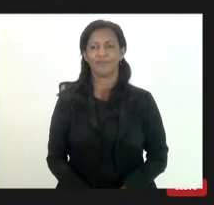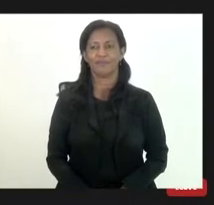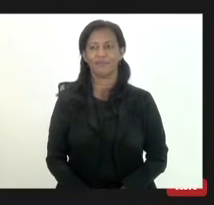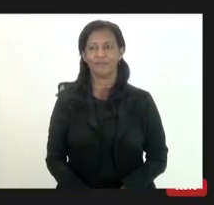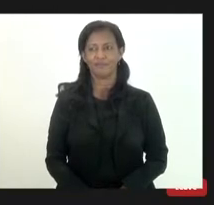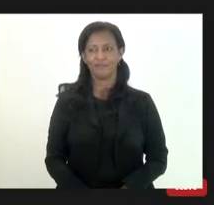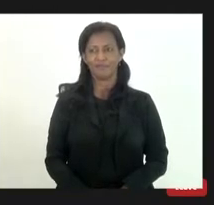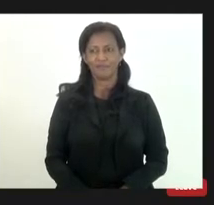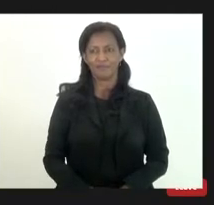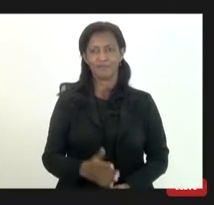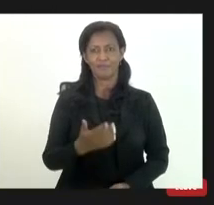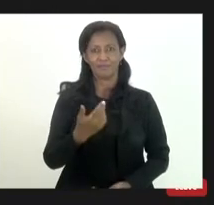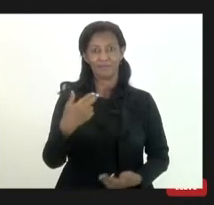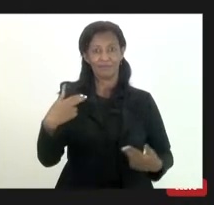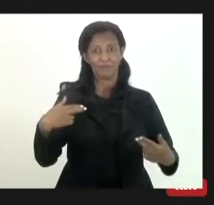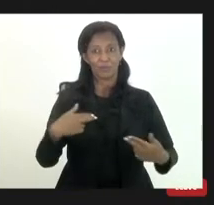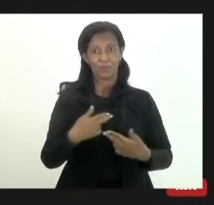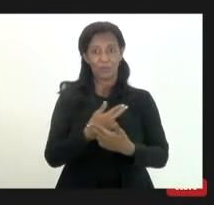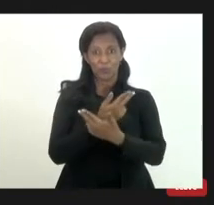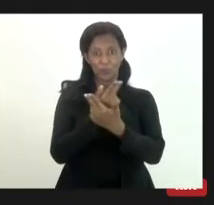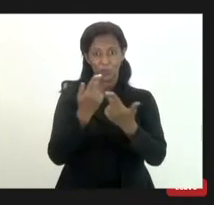Abedel Ogum,